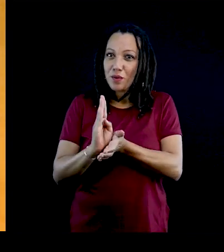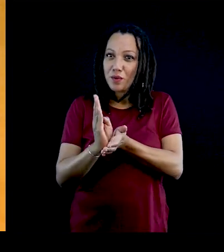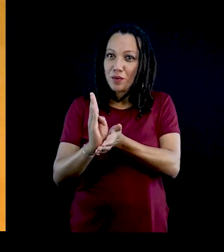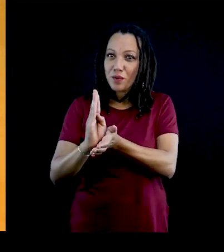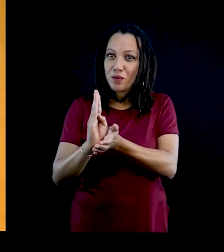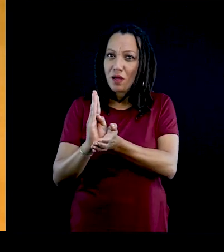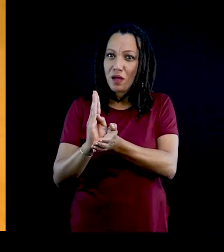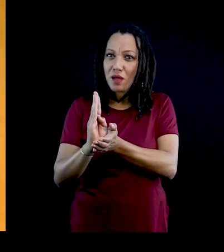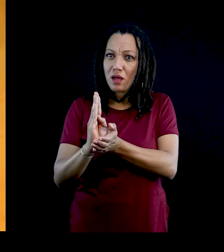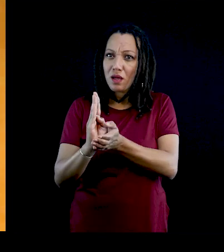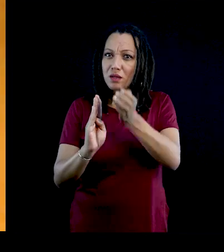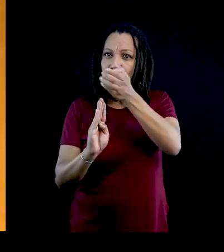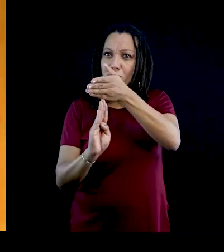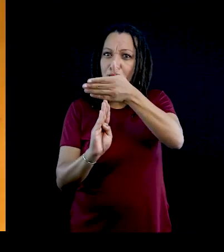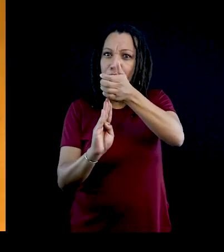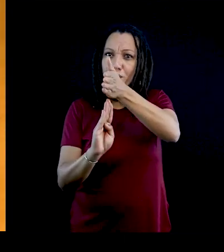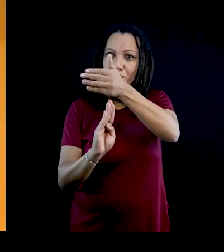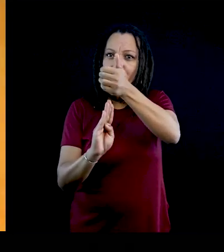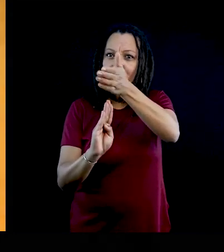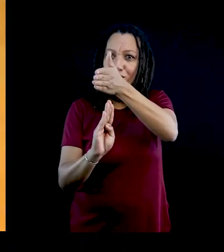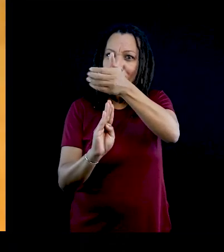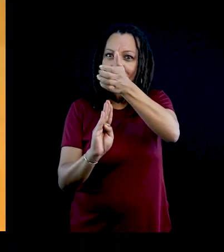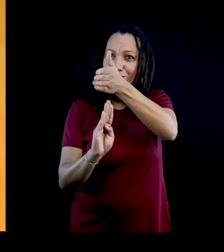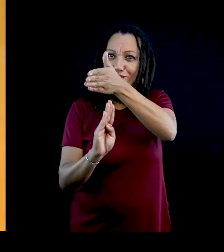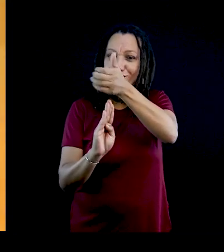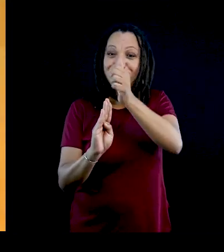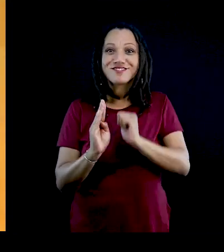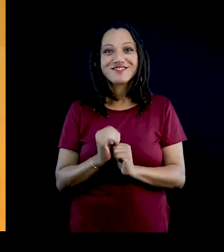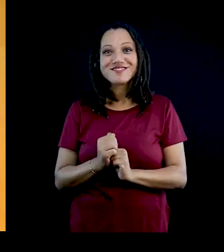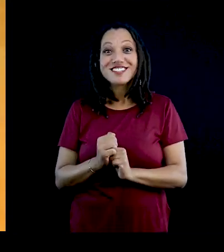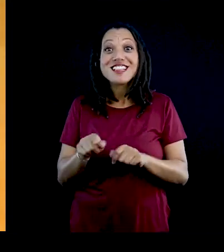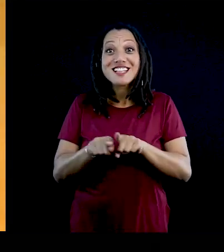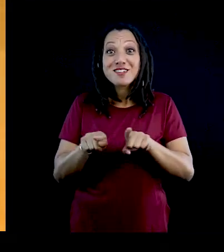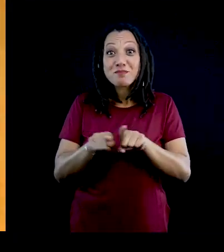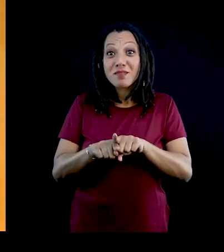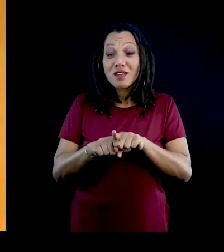E aqui eu posso fazer o cabelo. O cabelo eu vou fazer já com um lápis de cor.